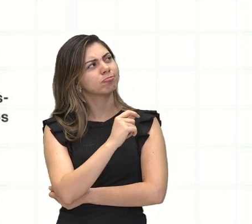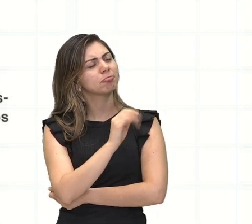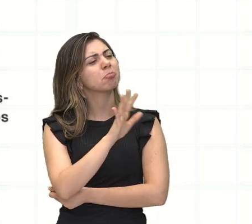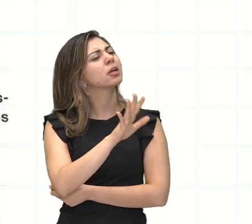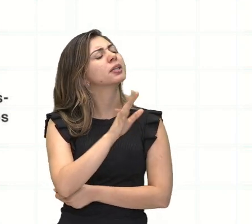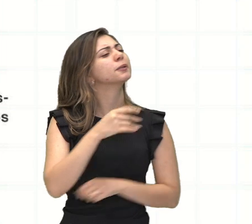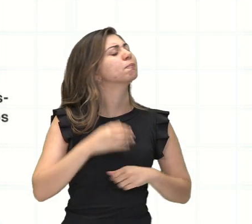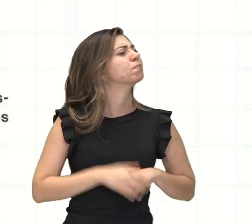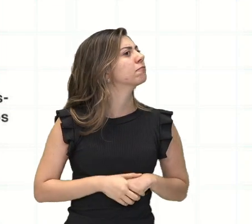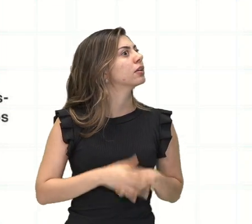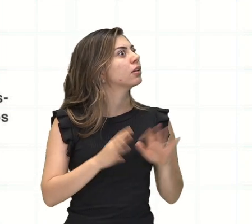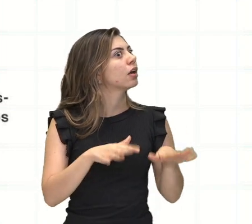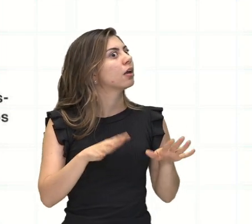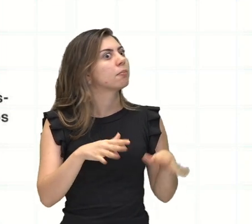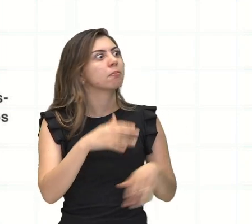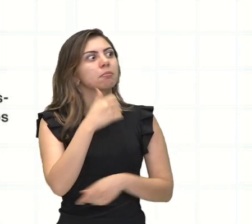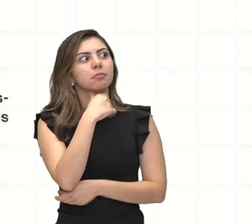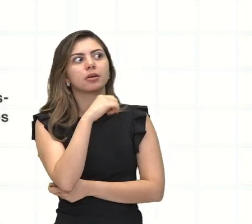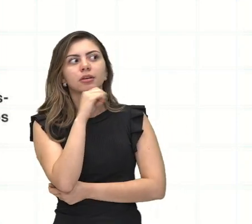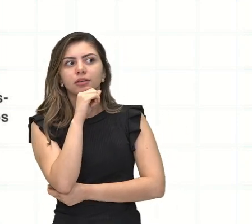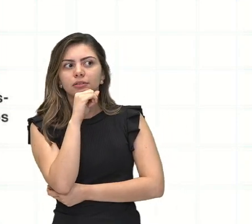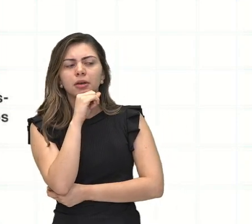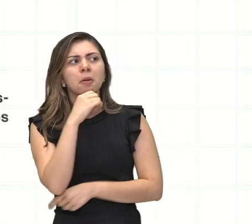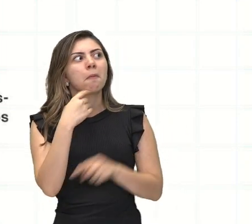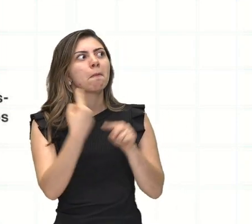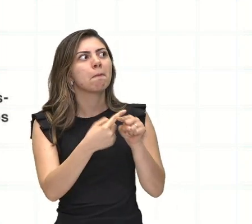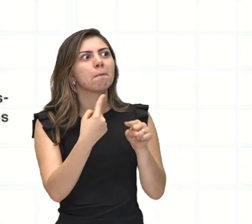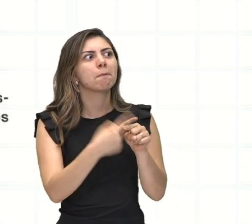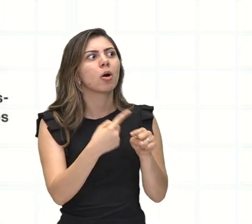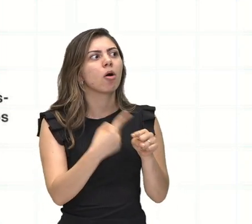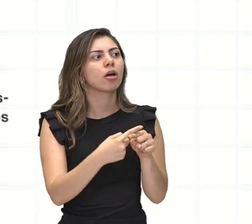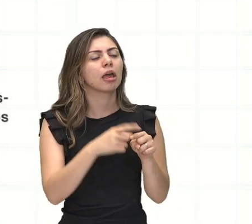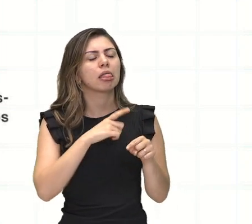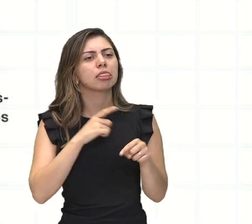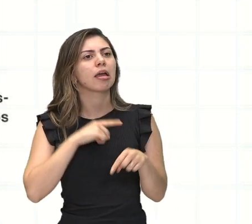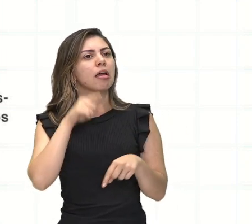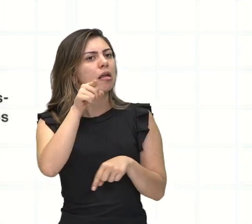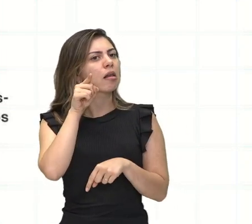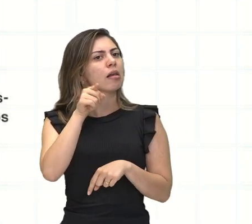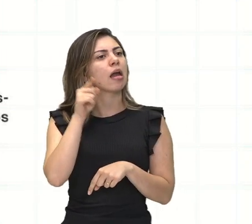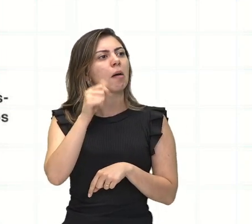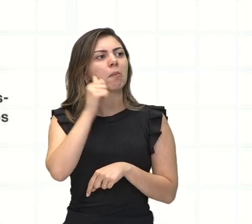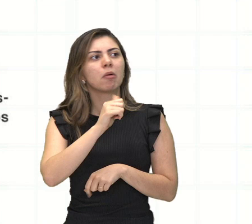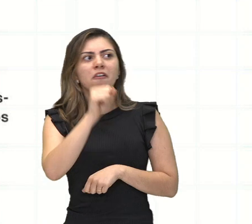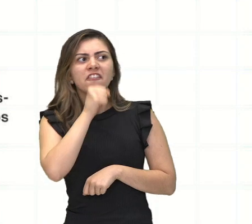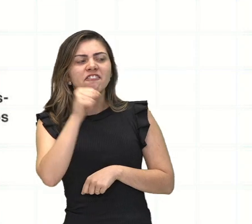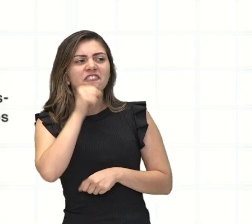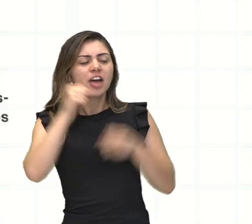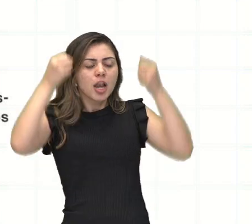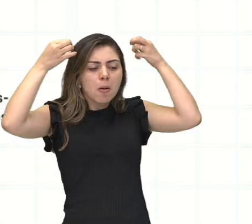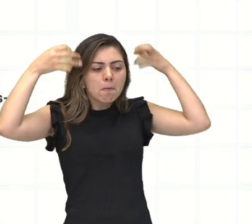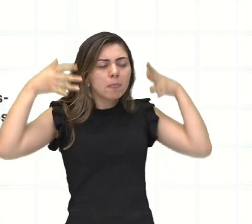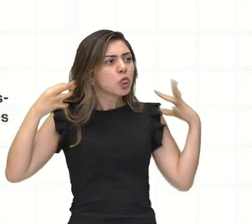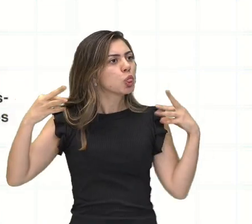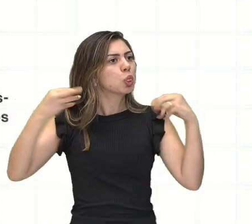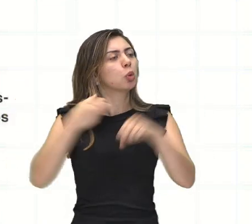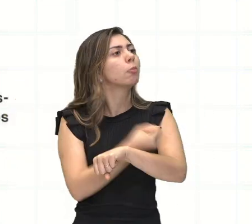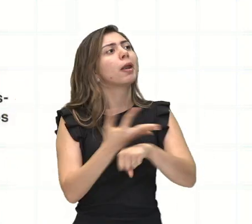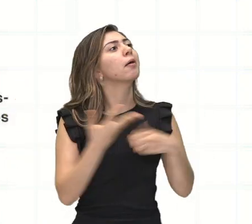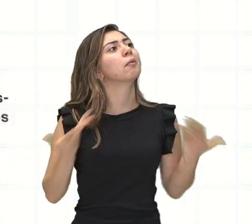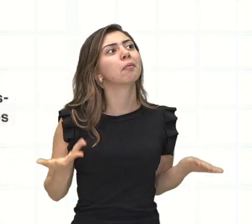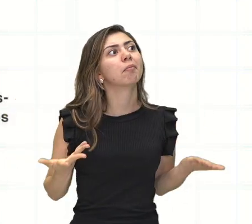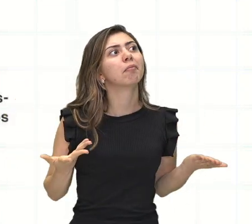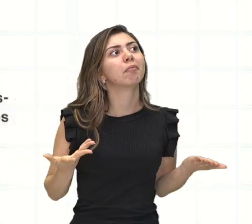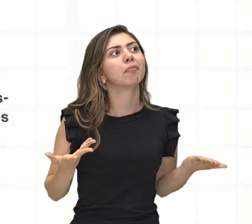disse: mãe, por que todos os cabelos de minha avó estão